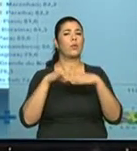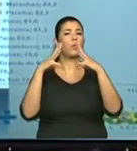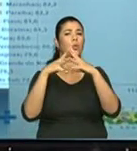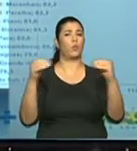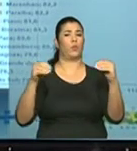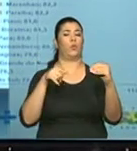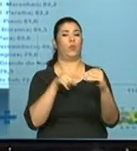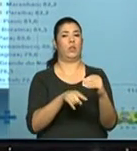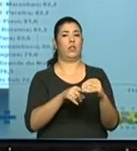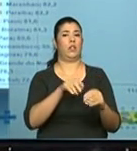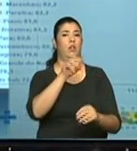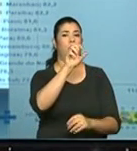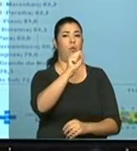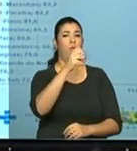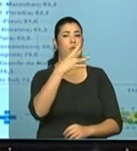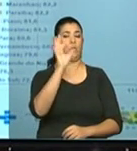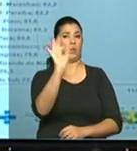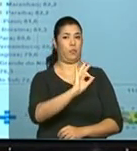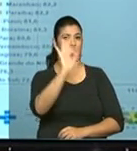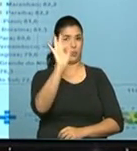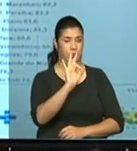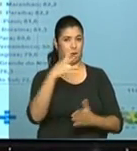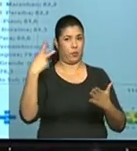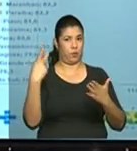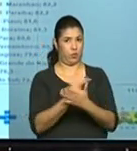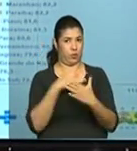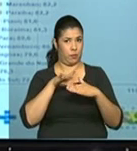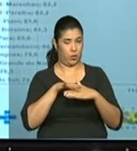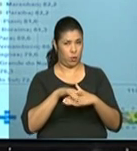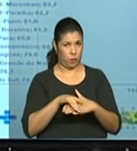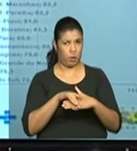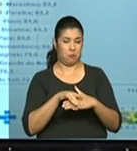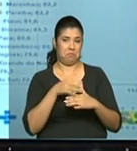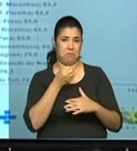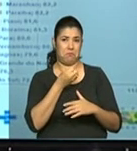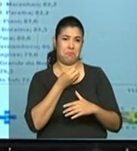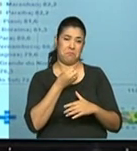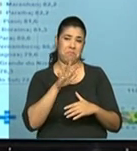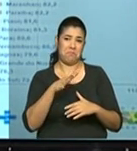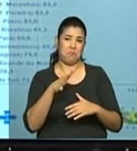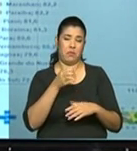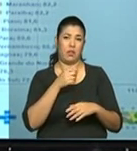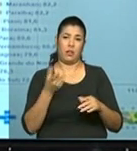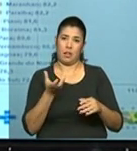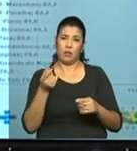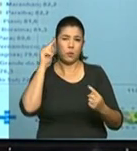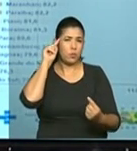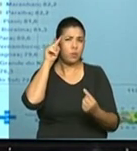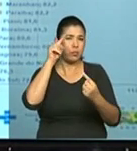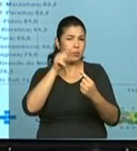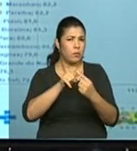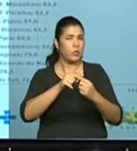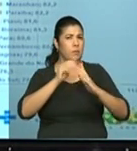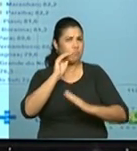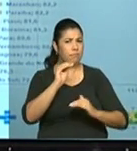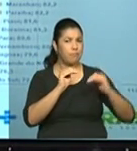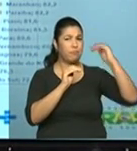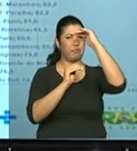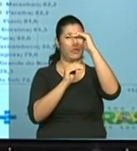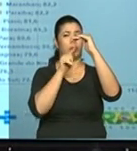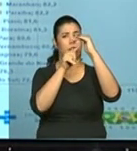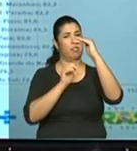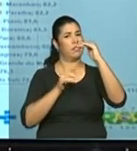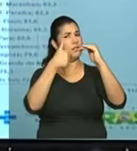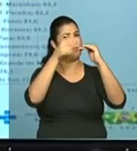84% dos casos, o que é considerado regular, mas a gente quer mais. Claro que nós queremos muito mais. Nós